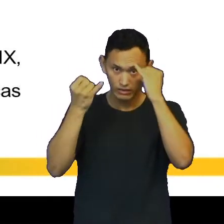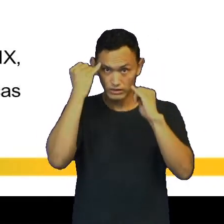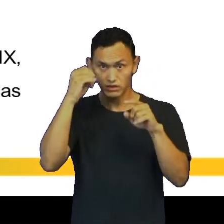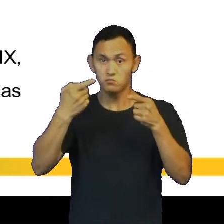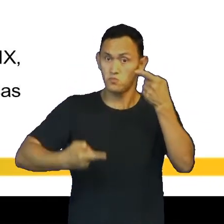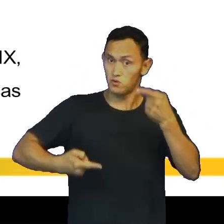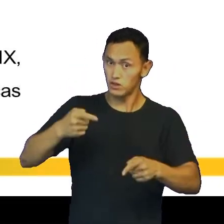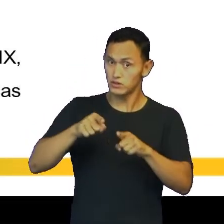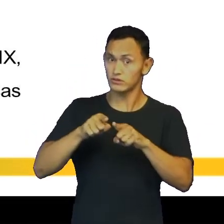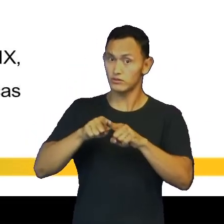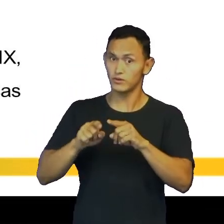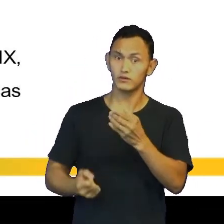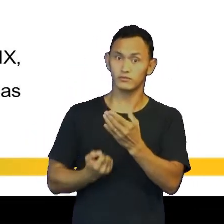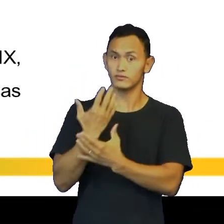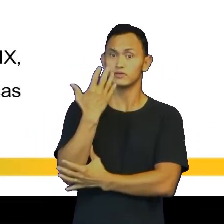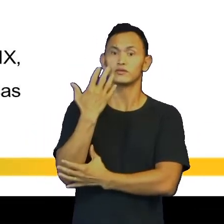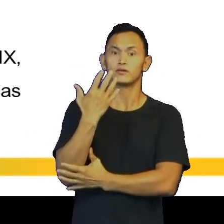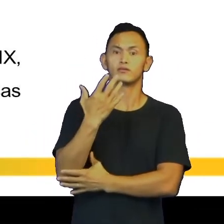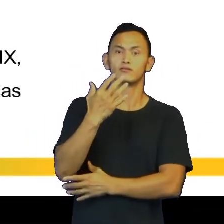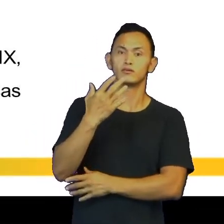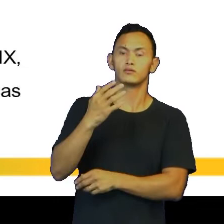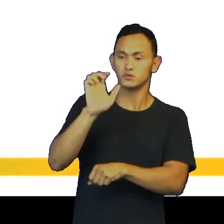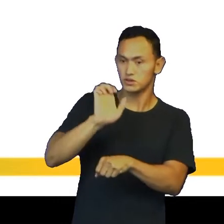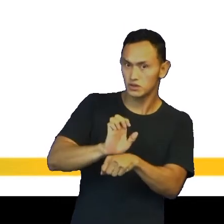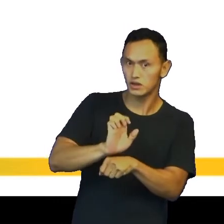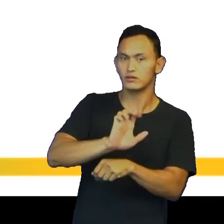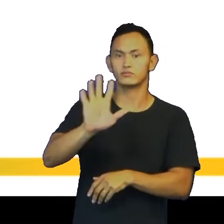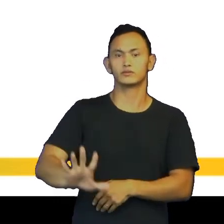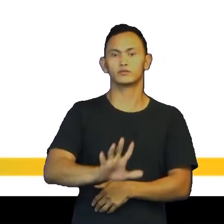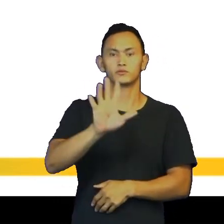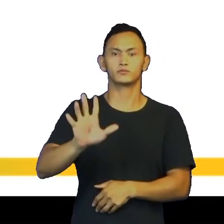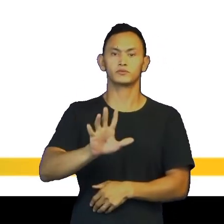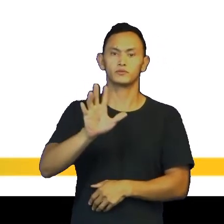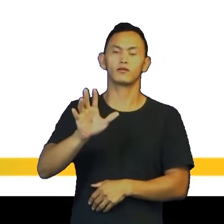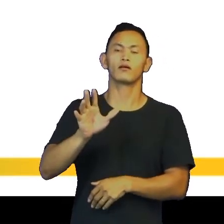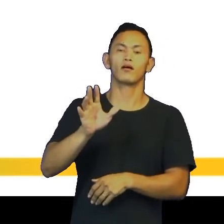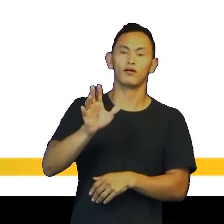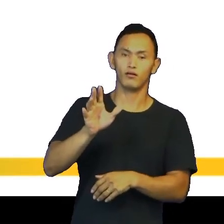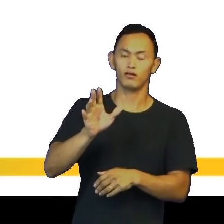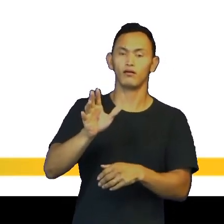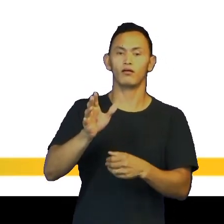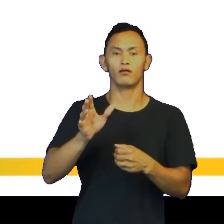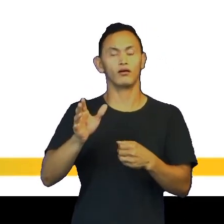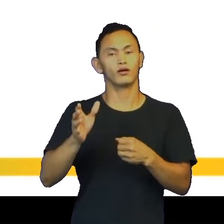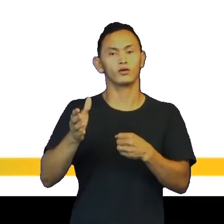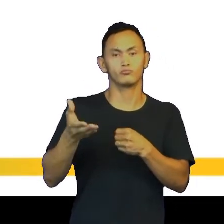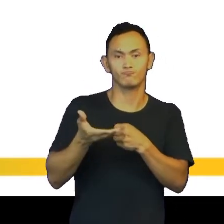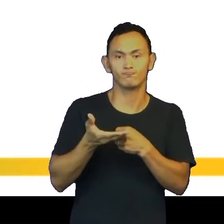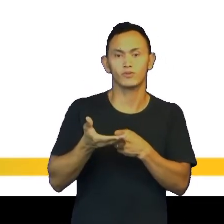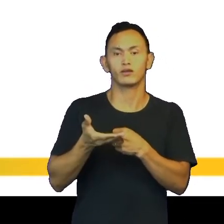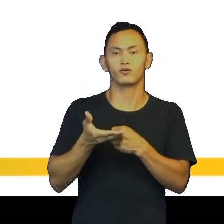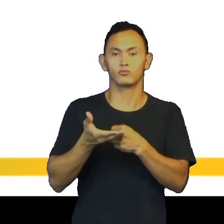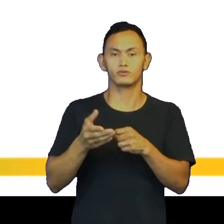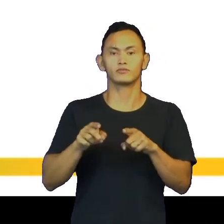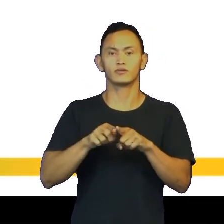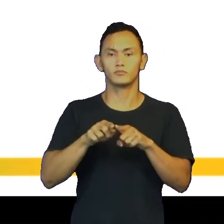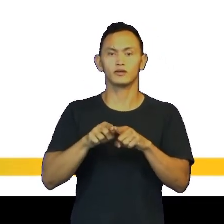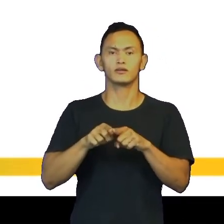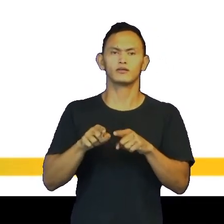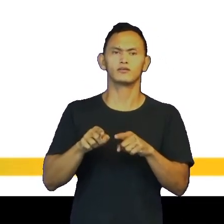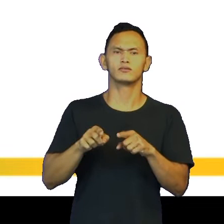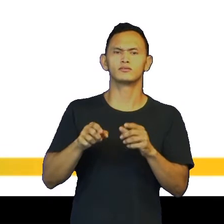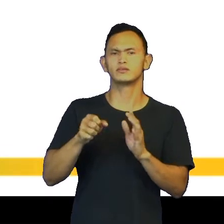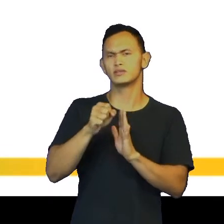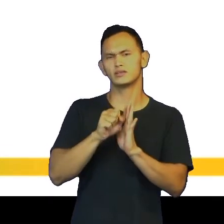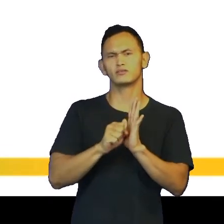resultam na formação dos estados Nações contemporâneos aqui né no início do século 20 a gente tem